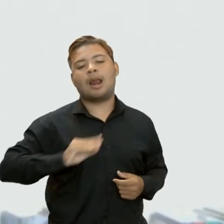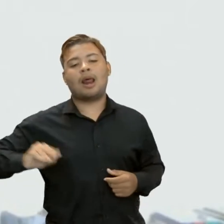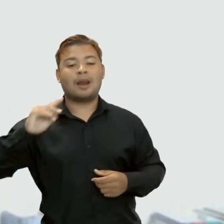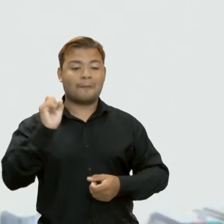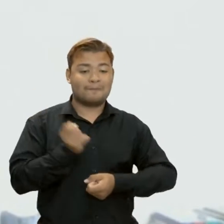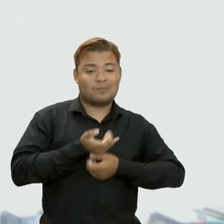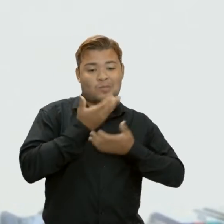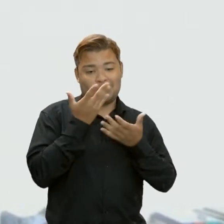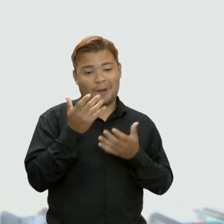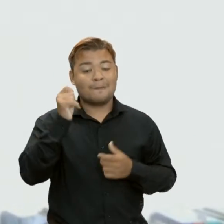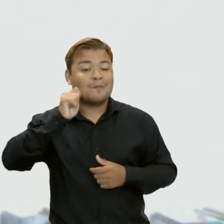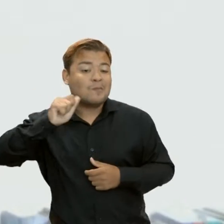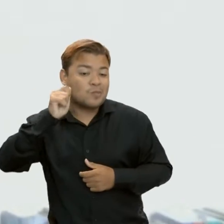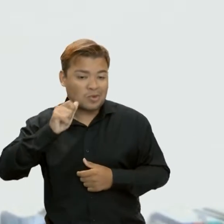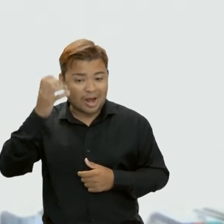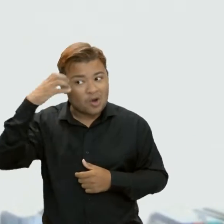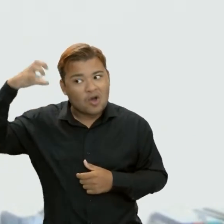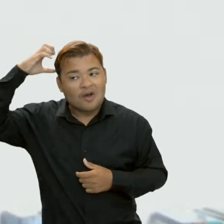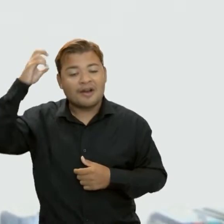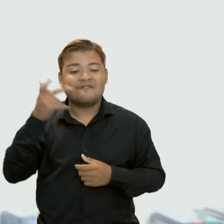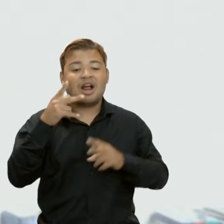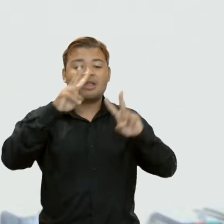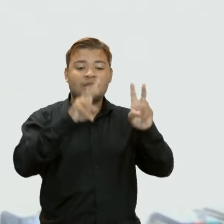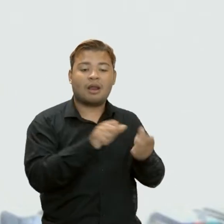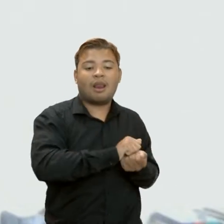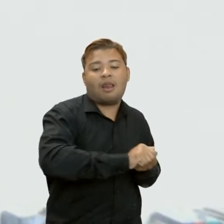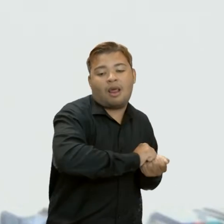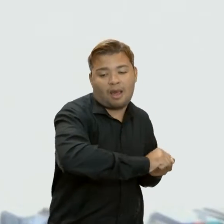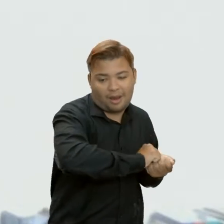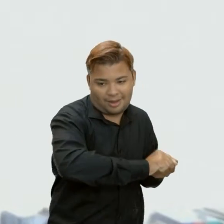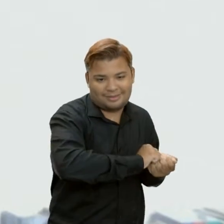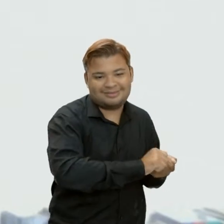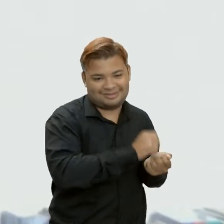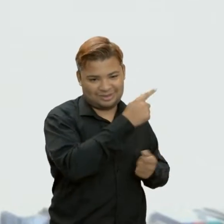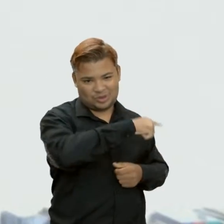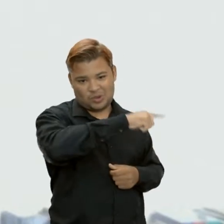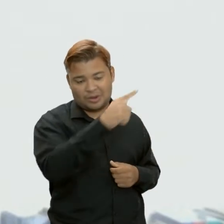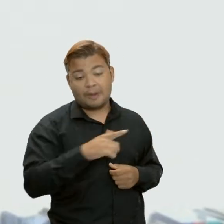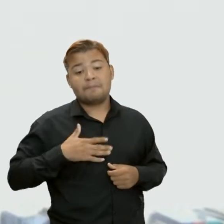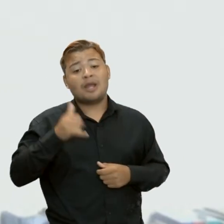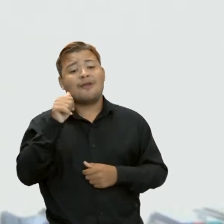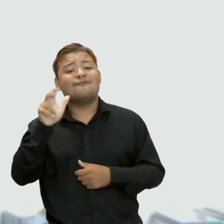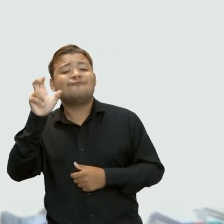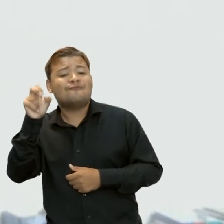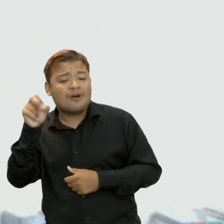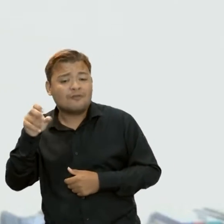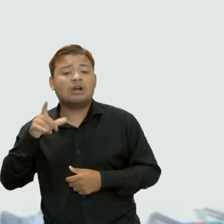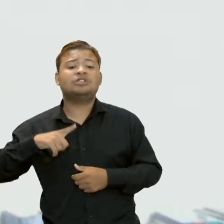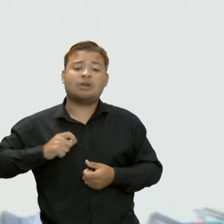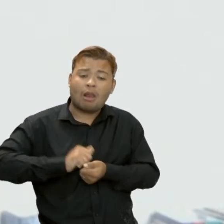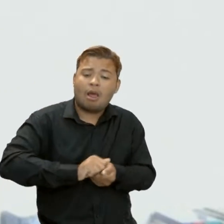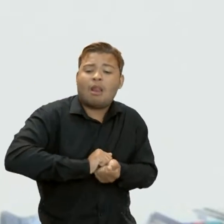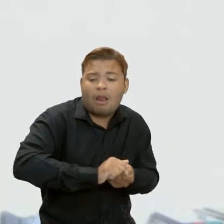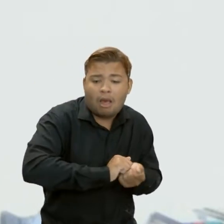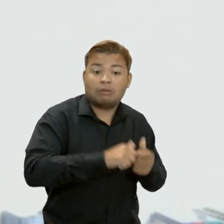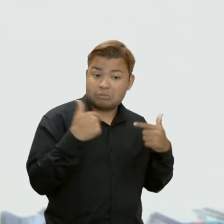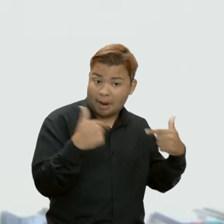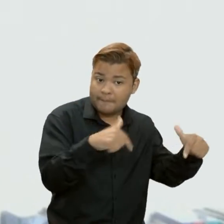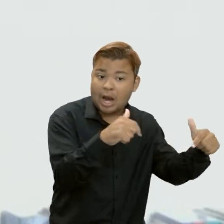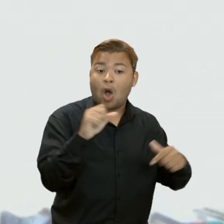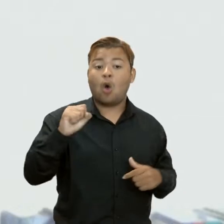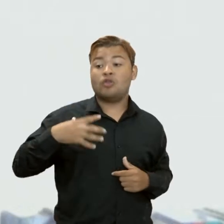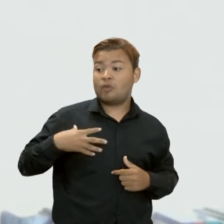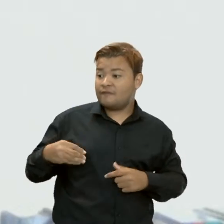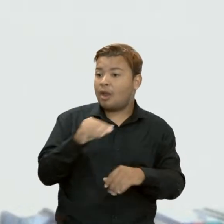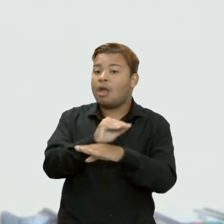fala das lavadeiras de Goiás. E minha avó, Luzia, foi lavadeira, criou 8 filhos lavando roupas. E